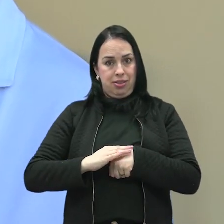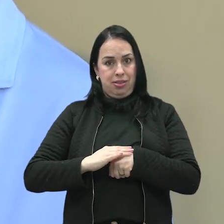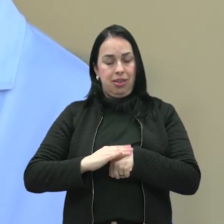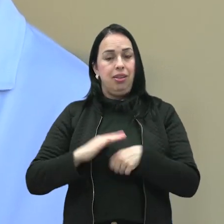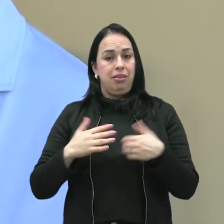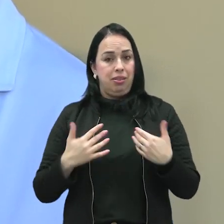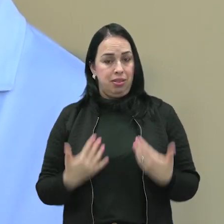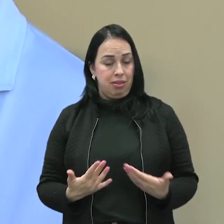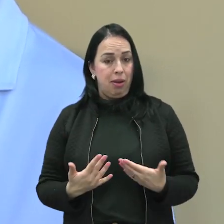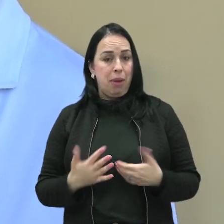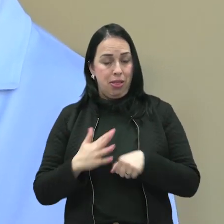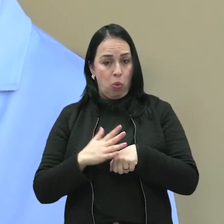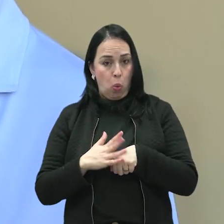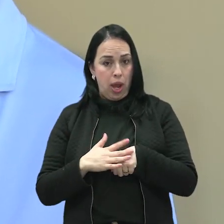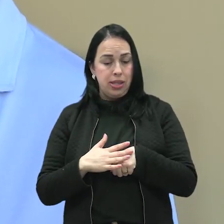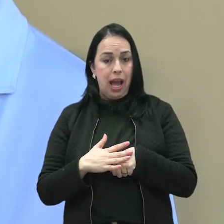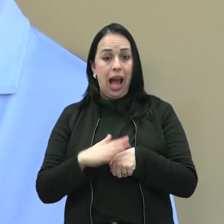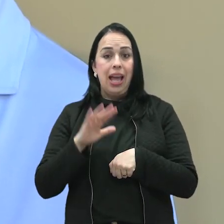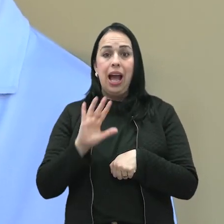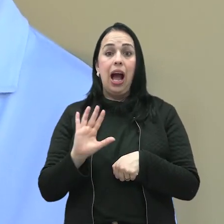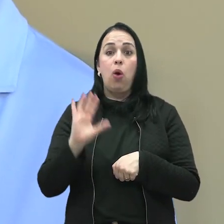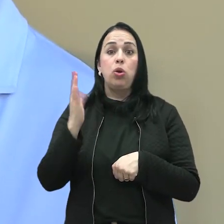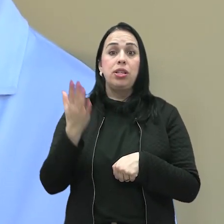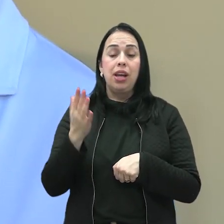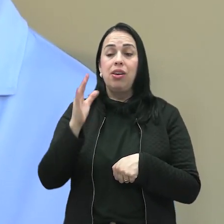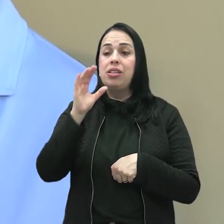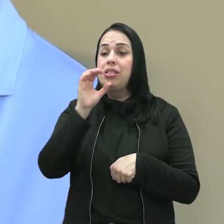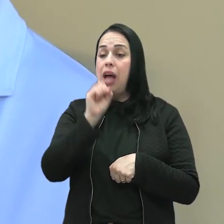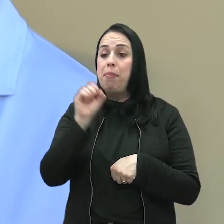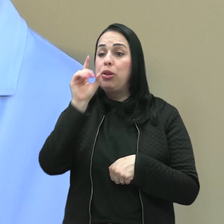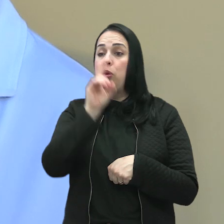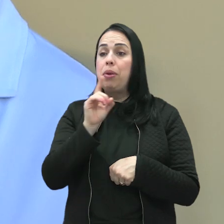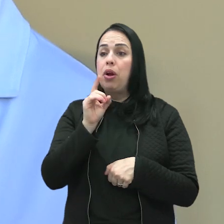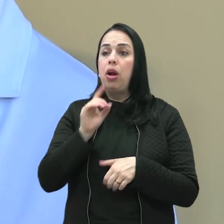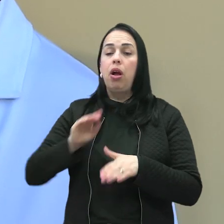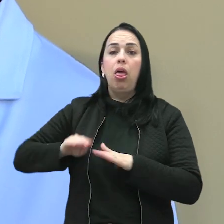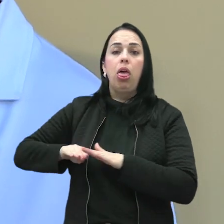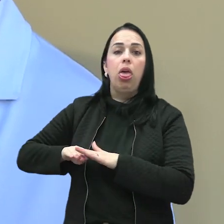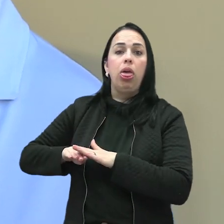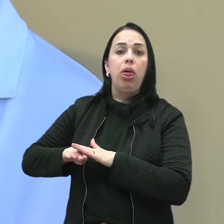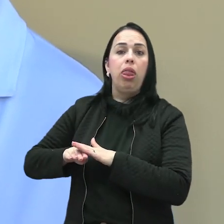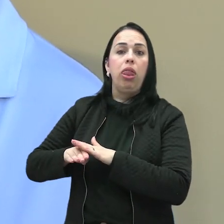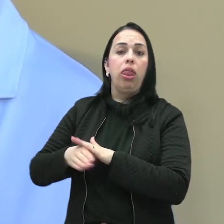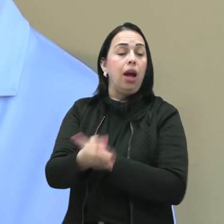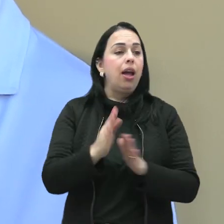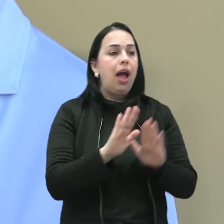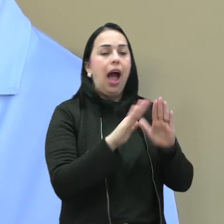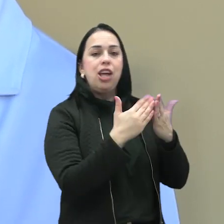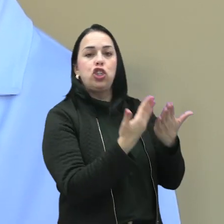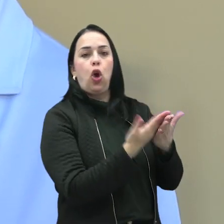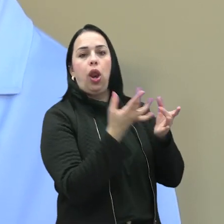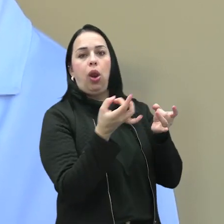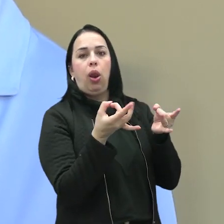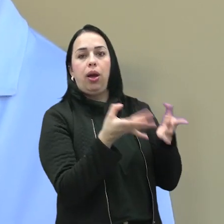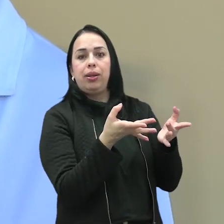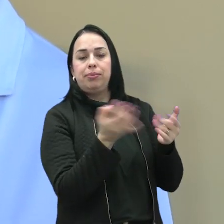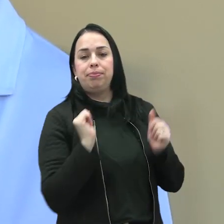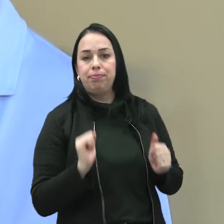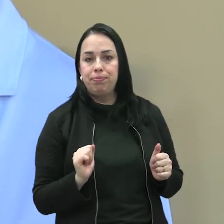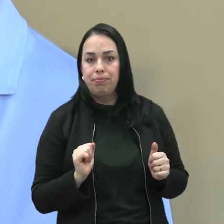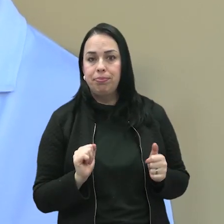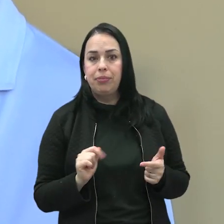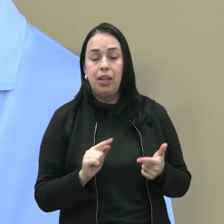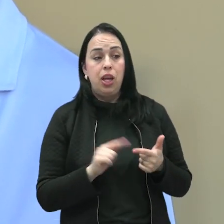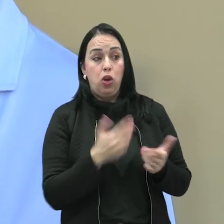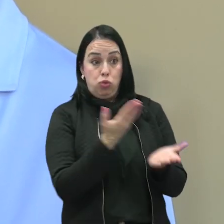chamada adicção, ela é progressiva. E aí o final de semana começou a ser habitual, né? E aí eu larguei o